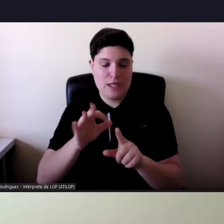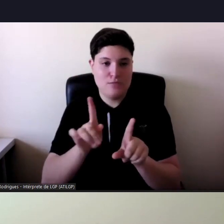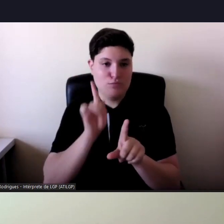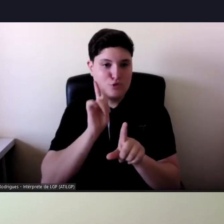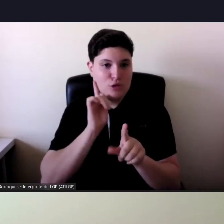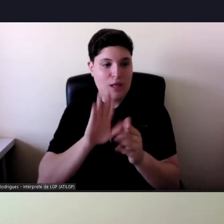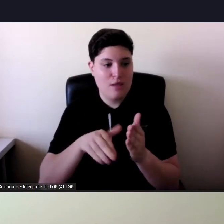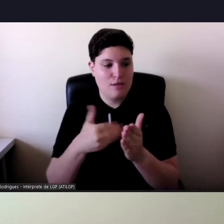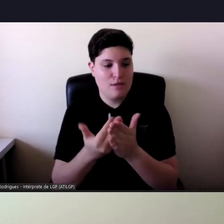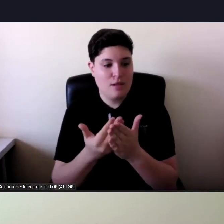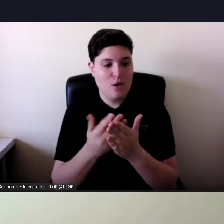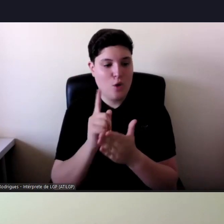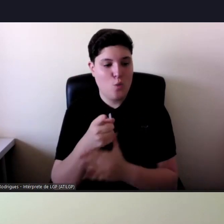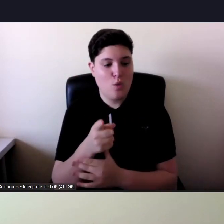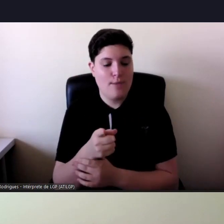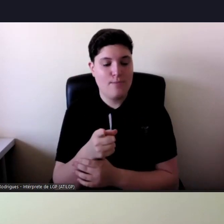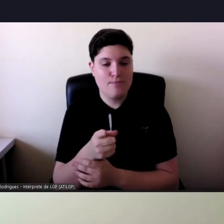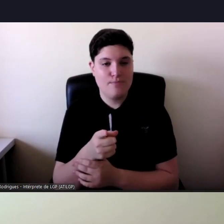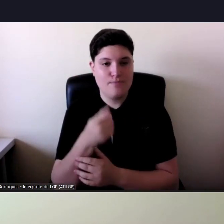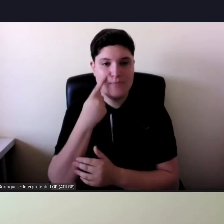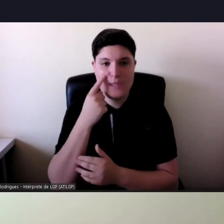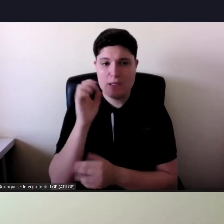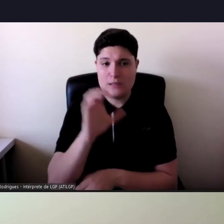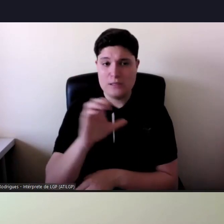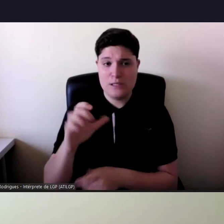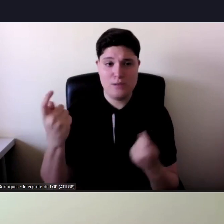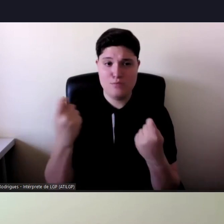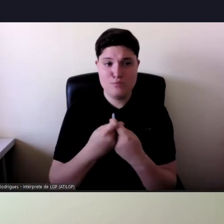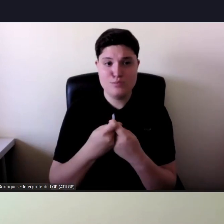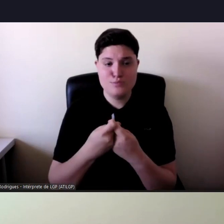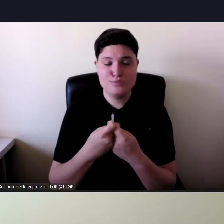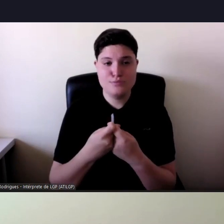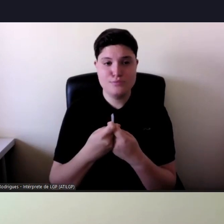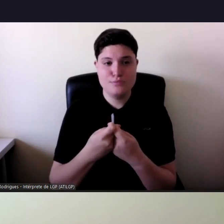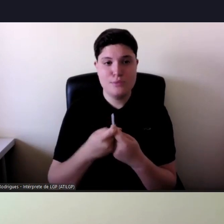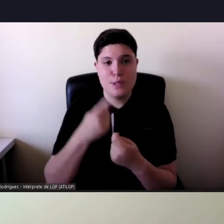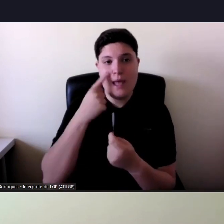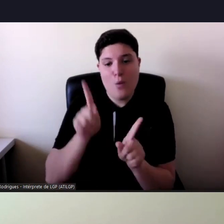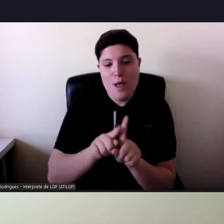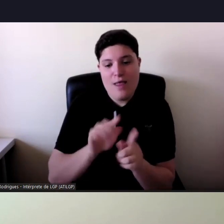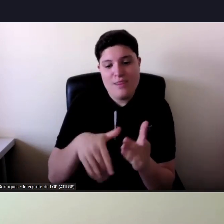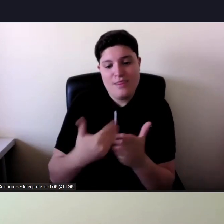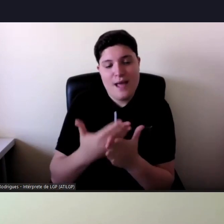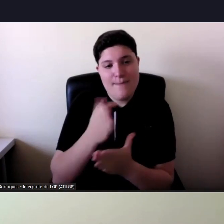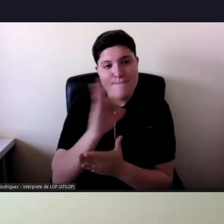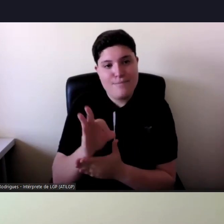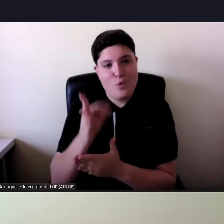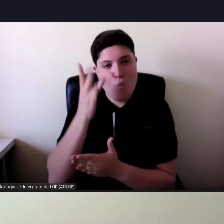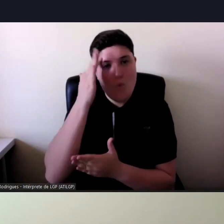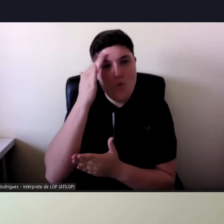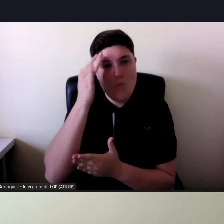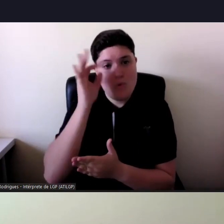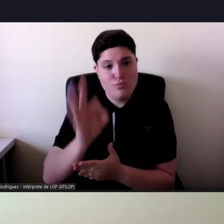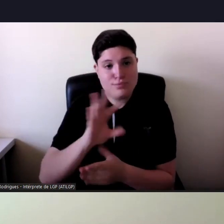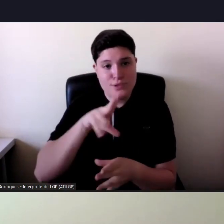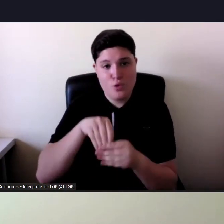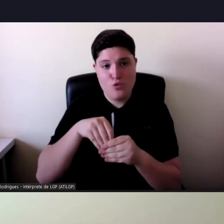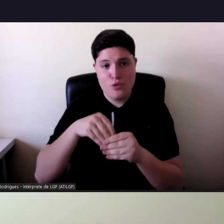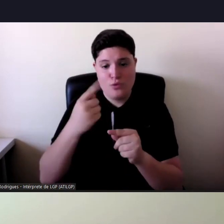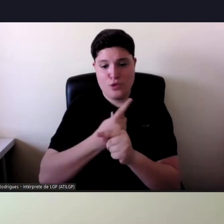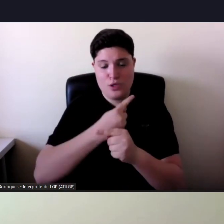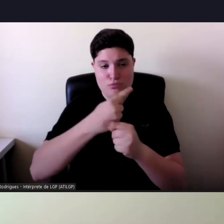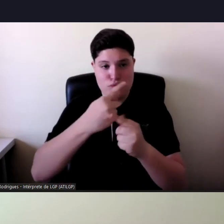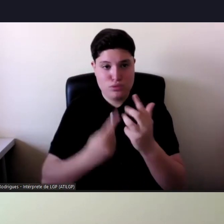Aveiro engloba diferentes áreas de sustentabilidade inscritos nos ODS, em formações quer do